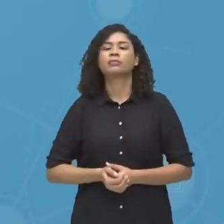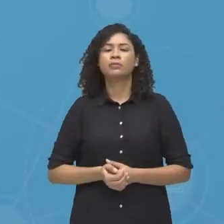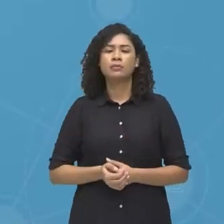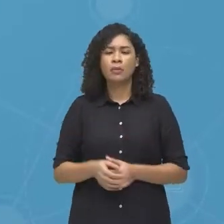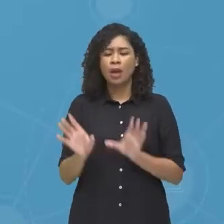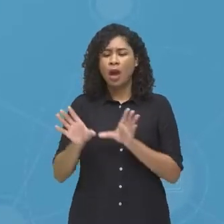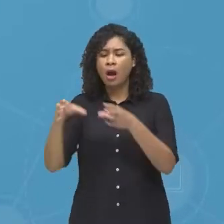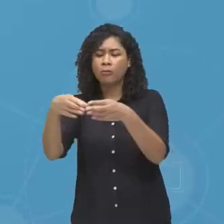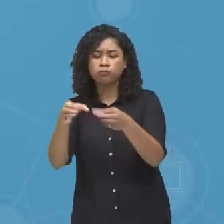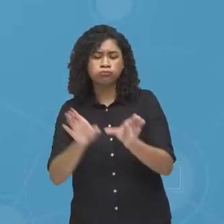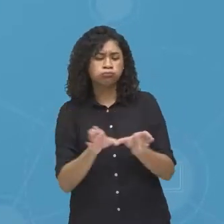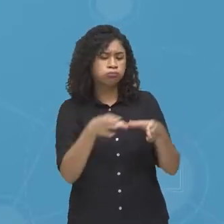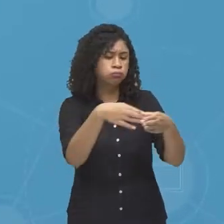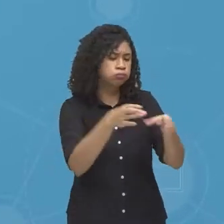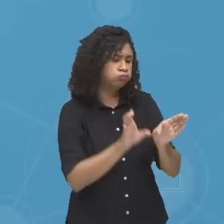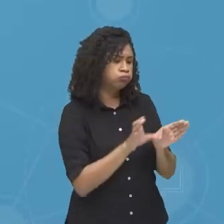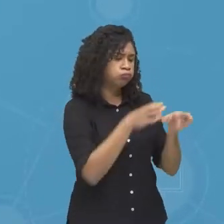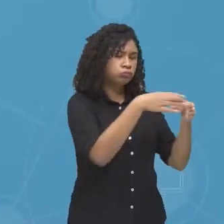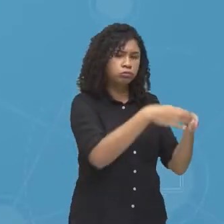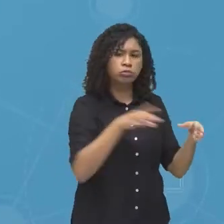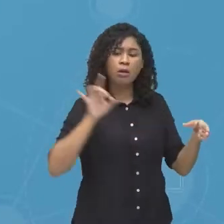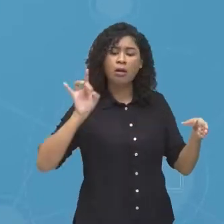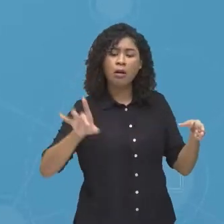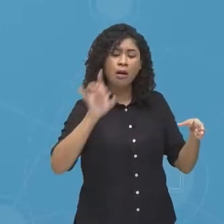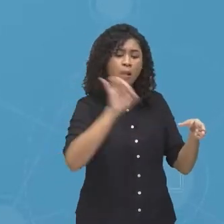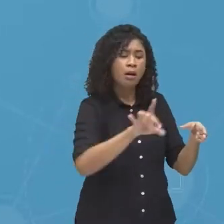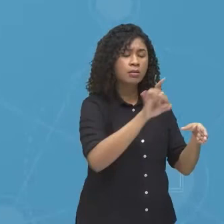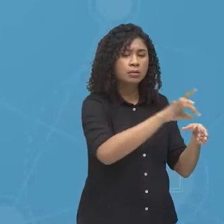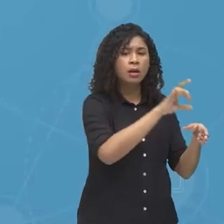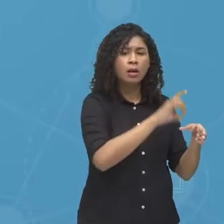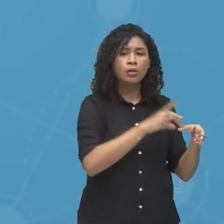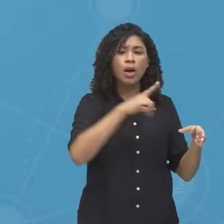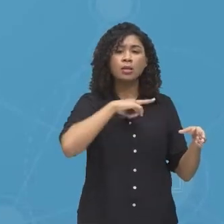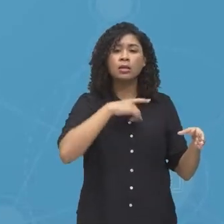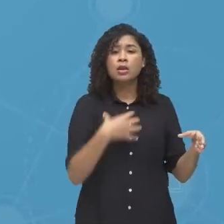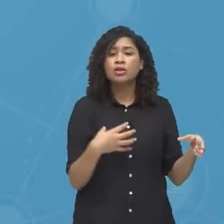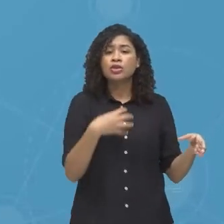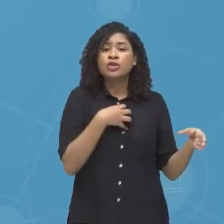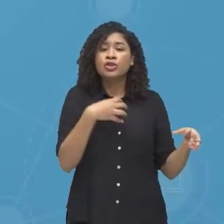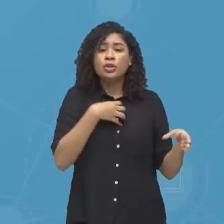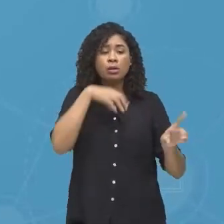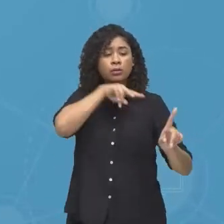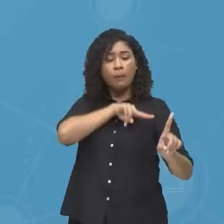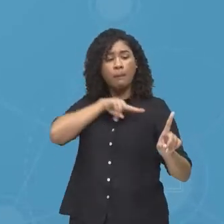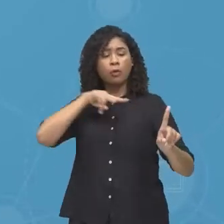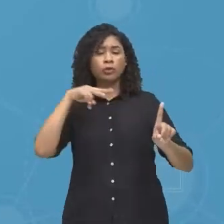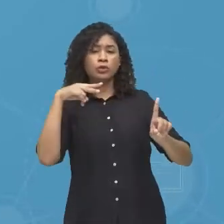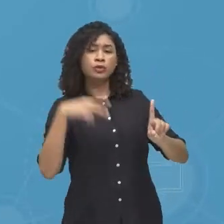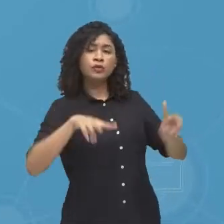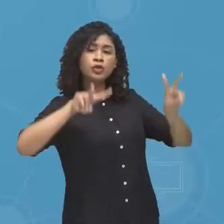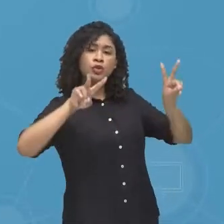comunidade, de certa forma, vai fomentar o seu jeito de ver o mundo, seus costumes culturais